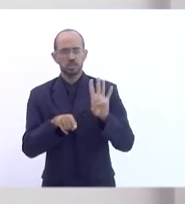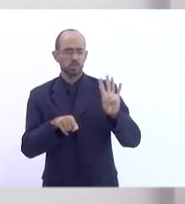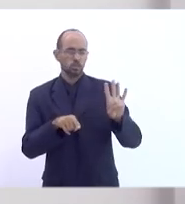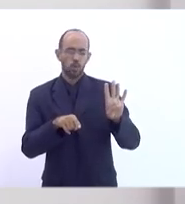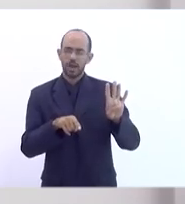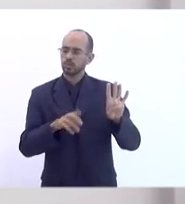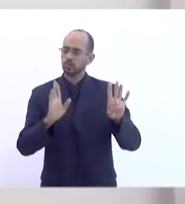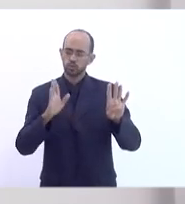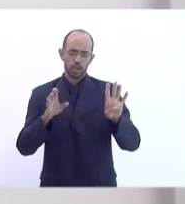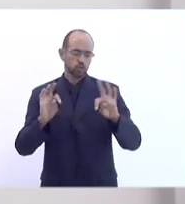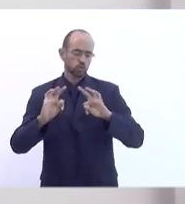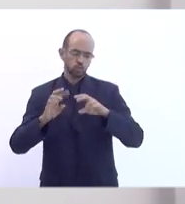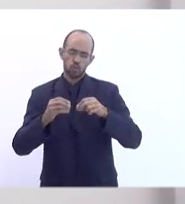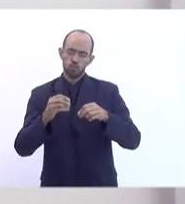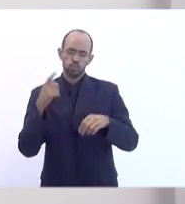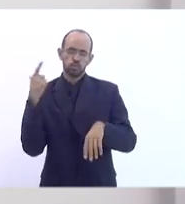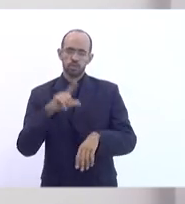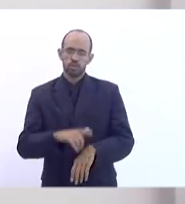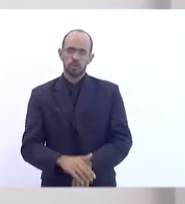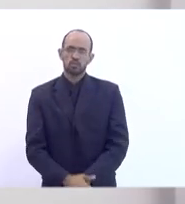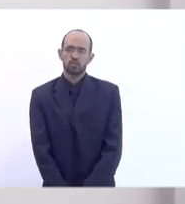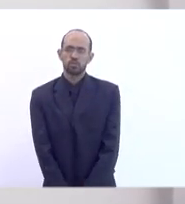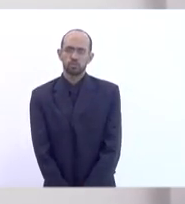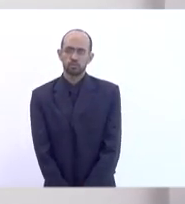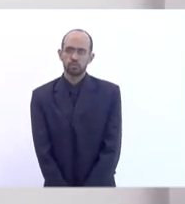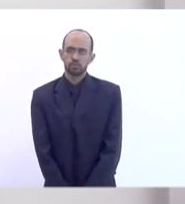para todos os senhores já